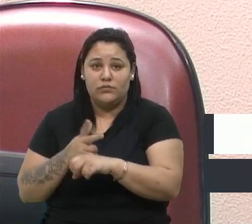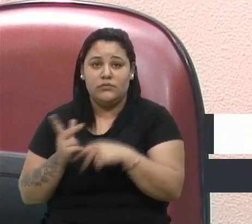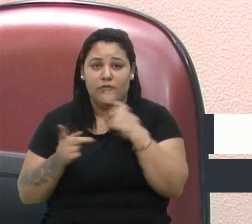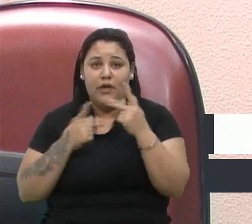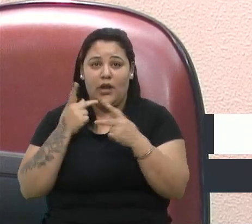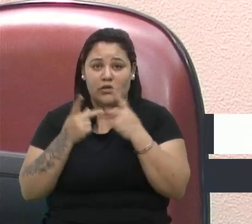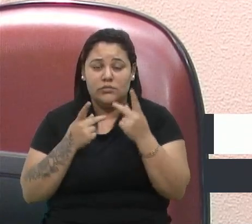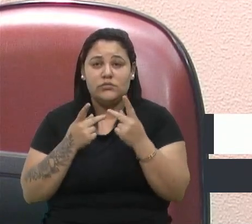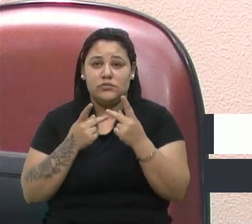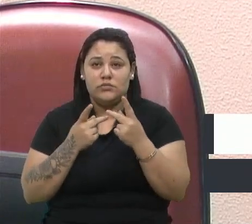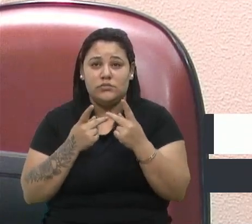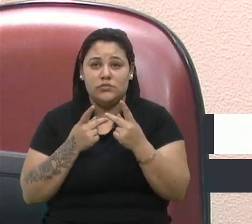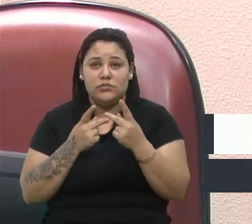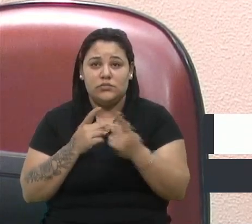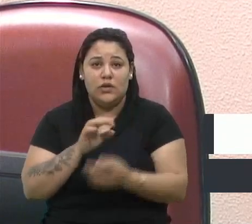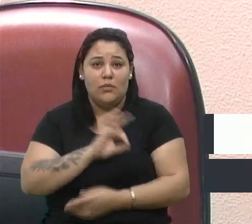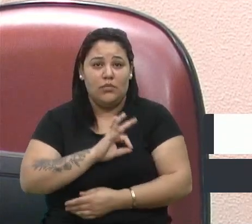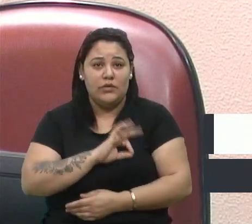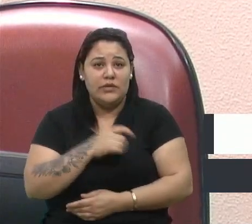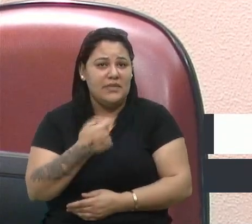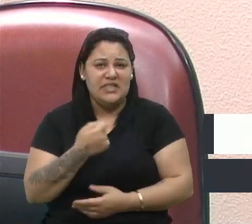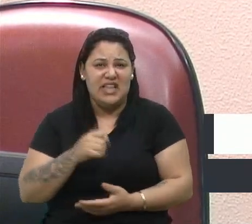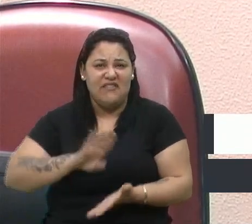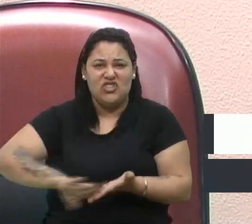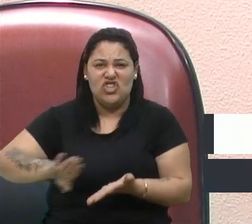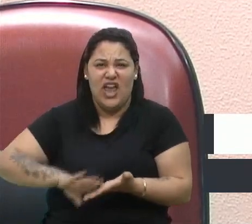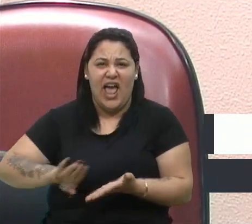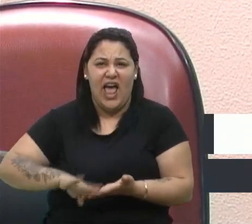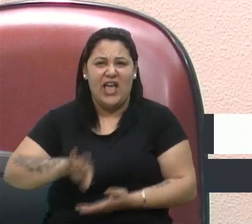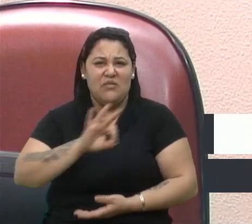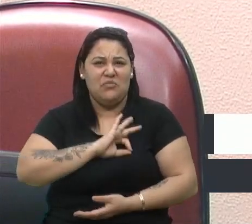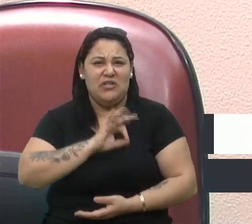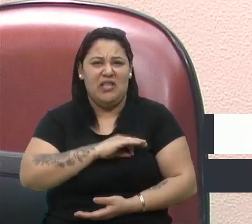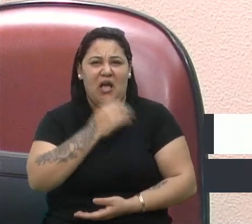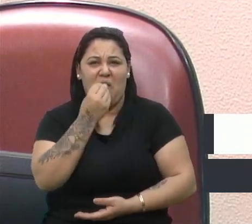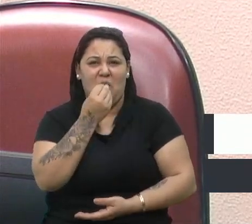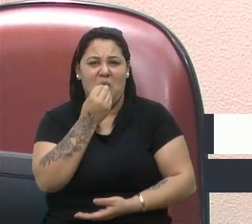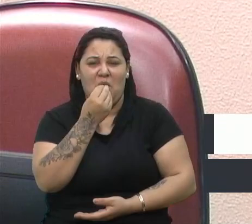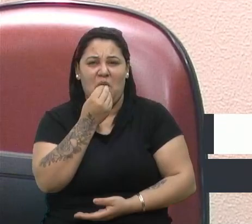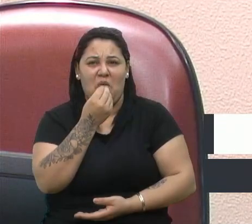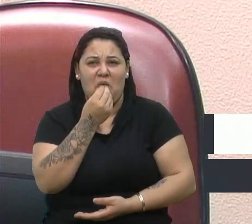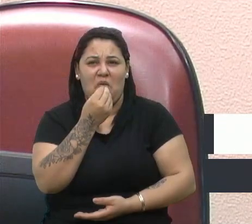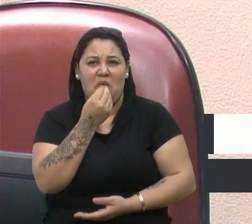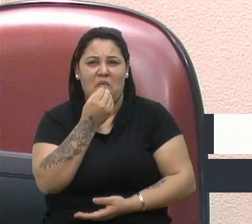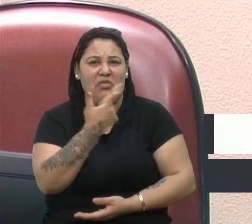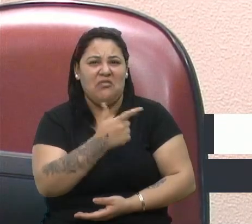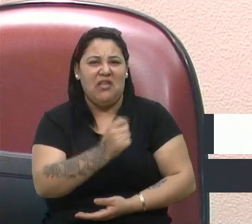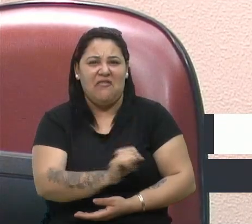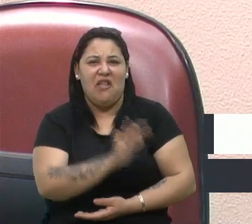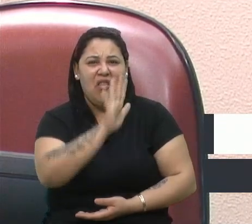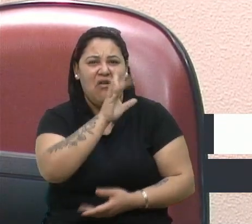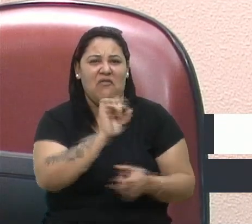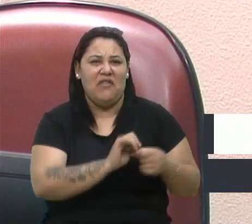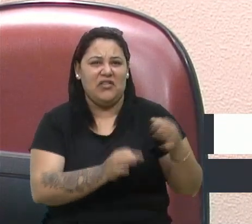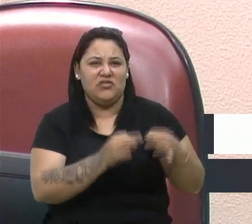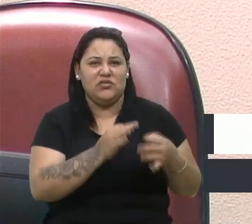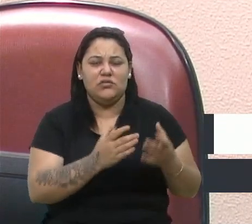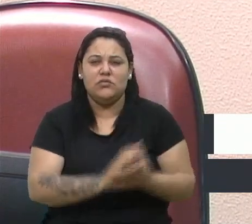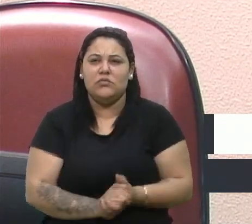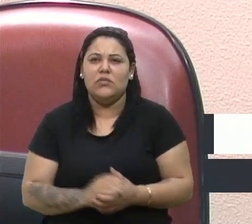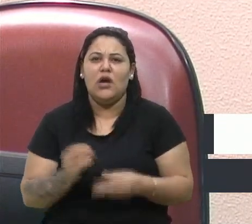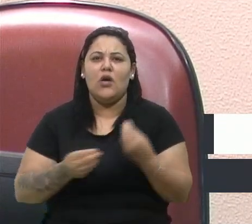que a brigada tinha que ser extinta, que policial não presta, que infelizmente faz lá a justiça, mas como que não vai